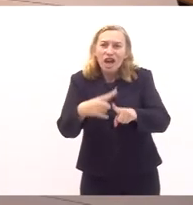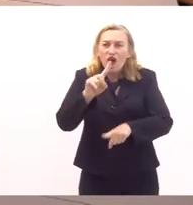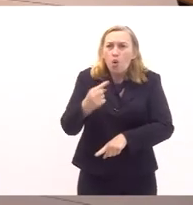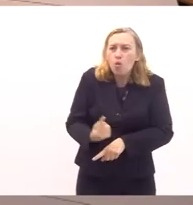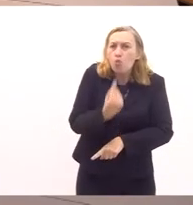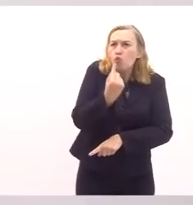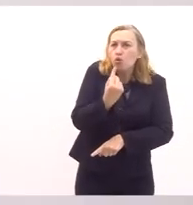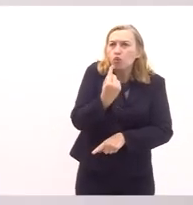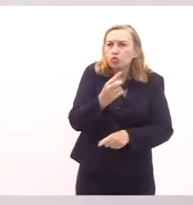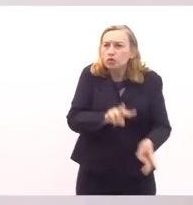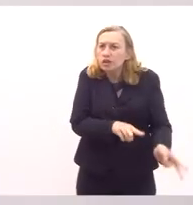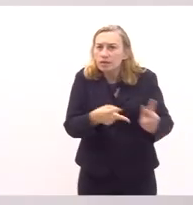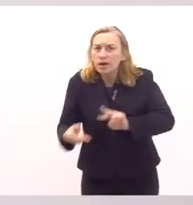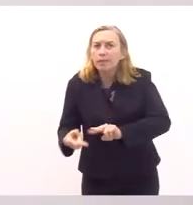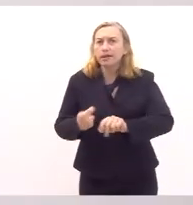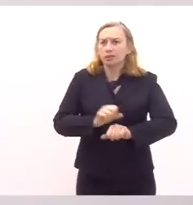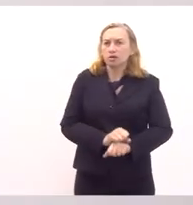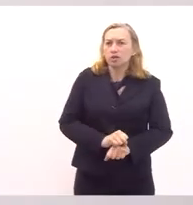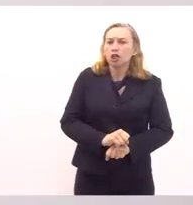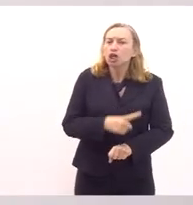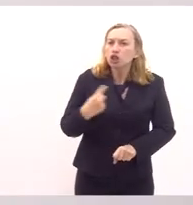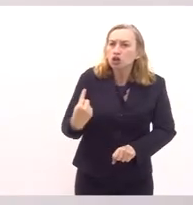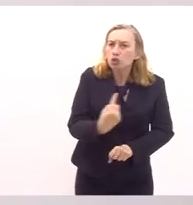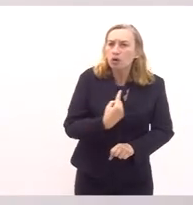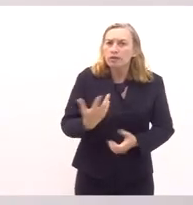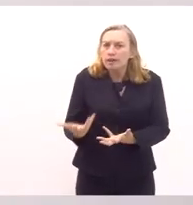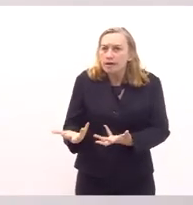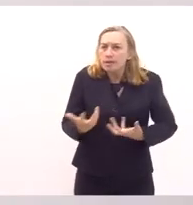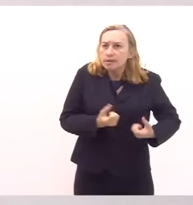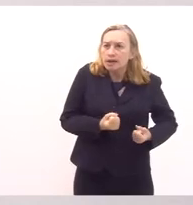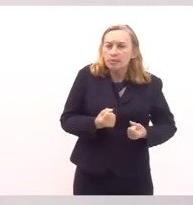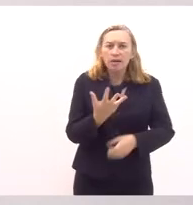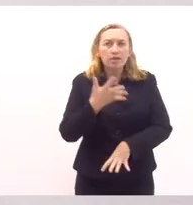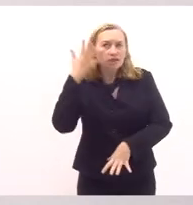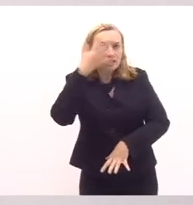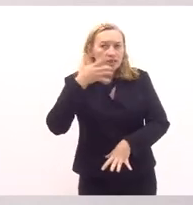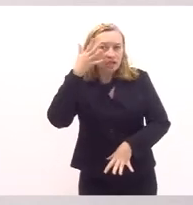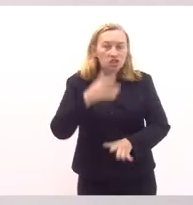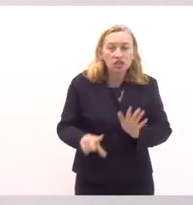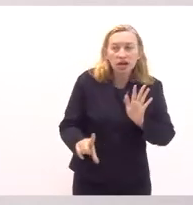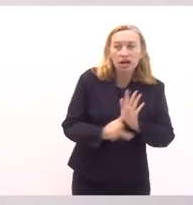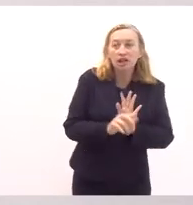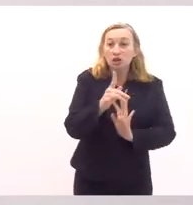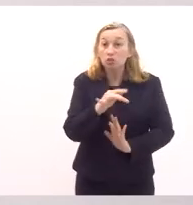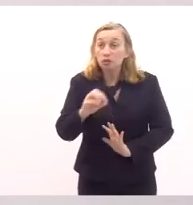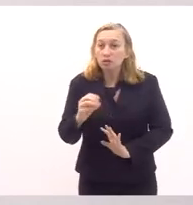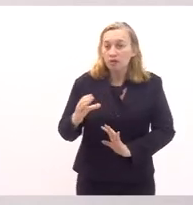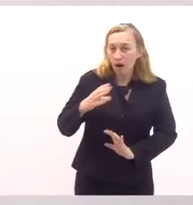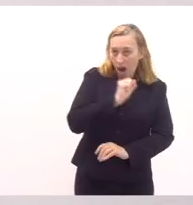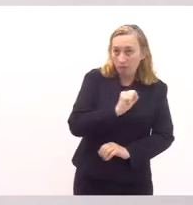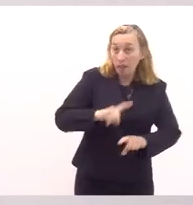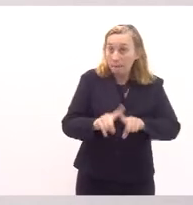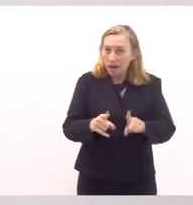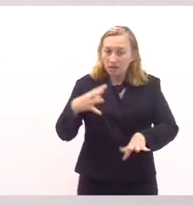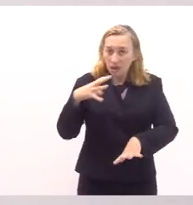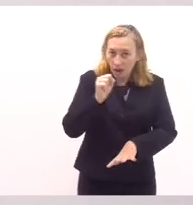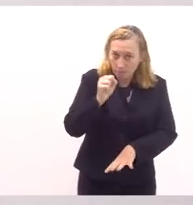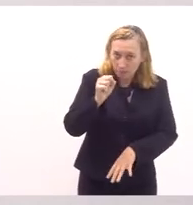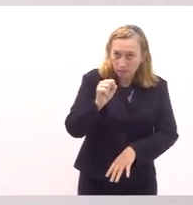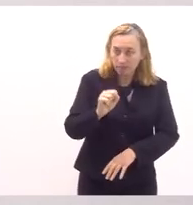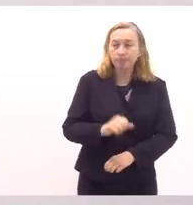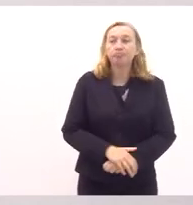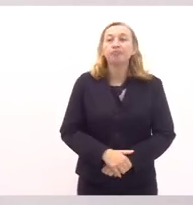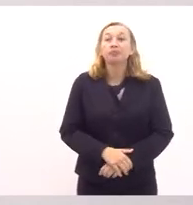único encaminhamento possível, que a gente receba a mensagem da Lei do PIS imediatamente, o mais rápido